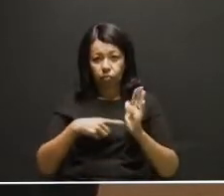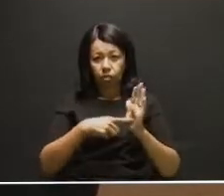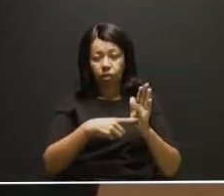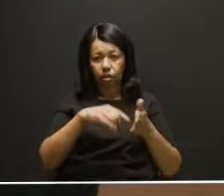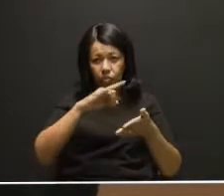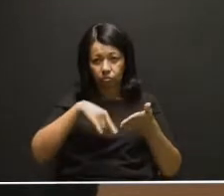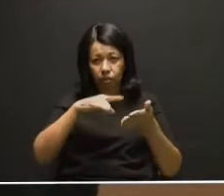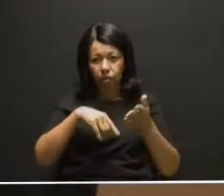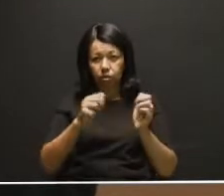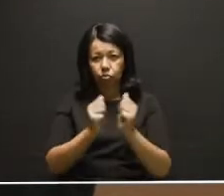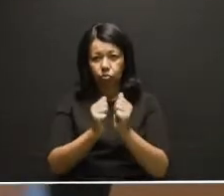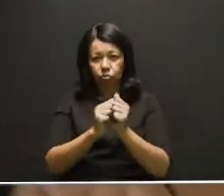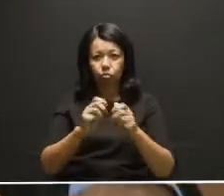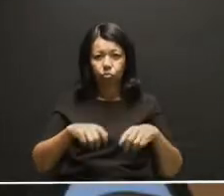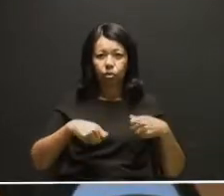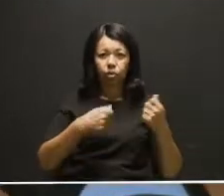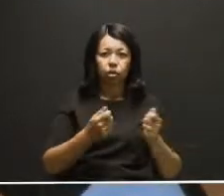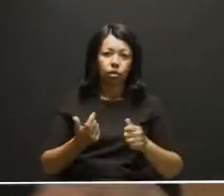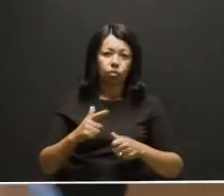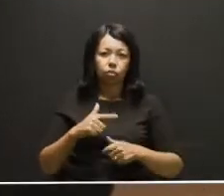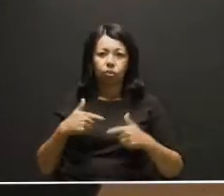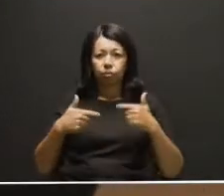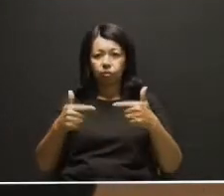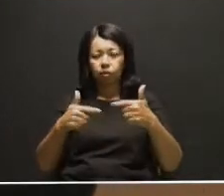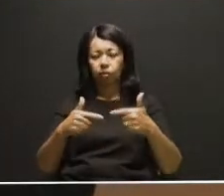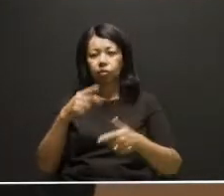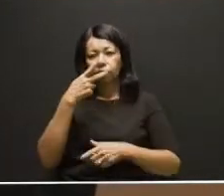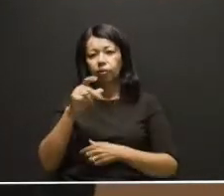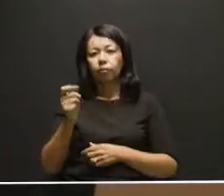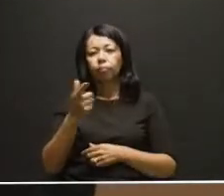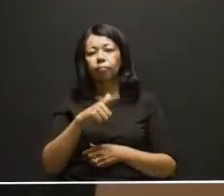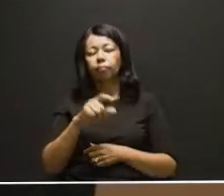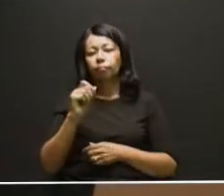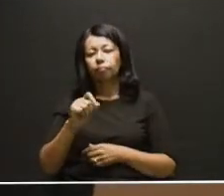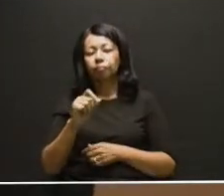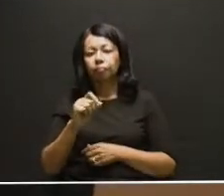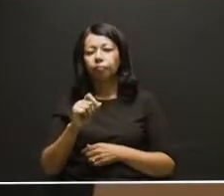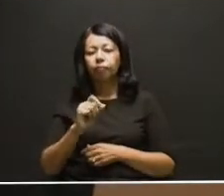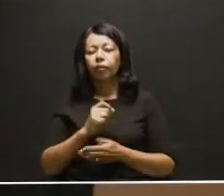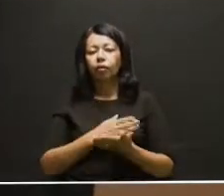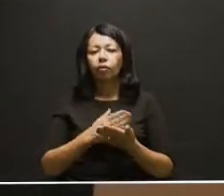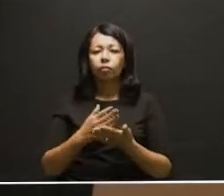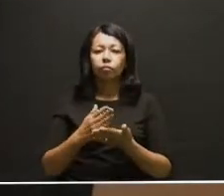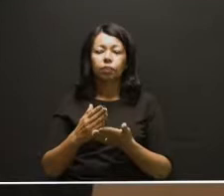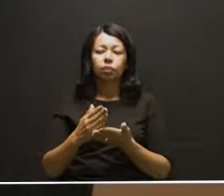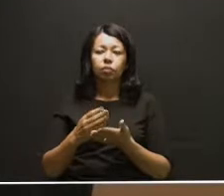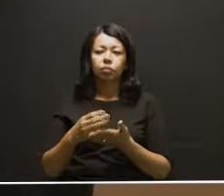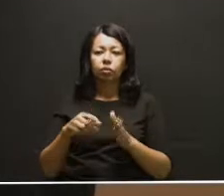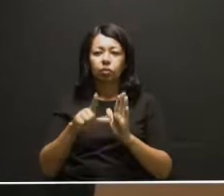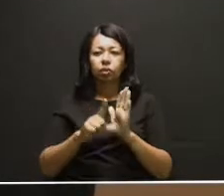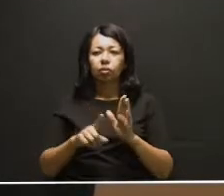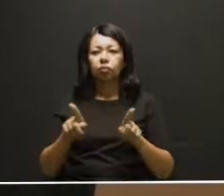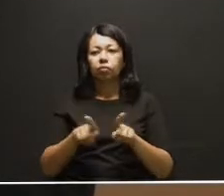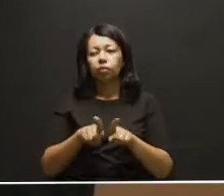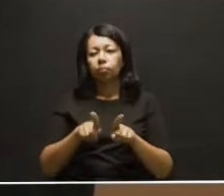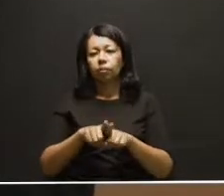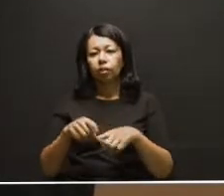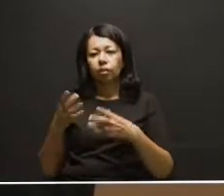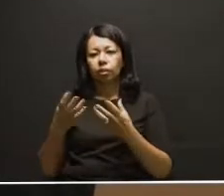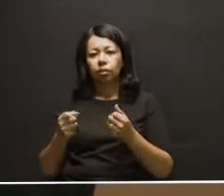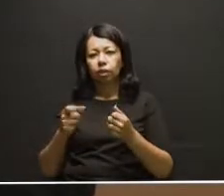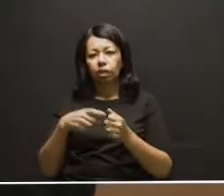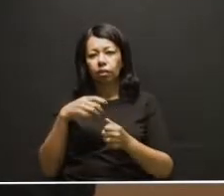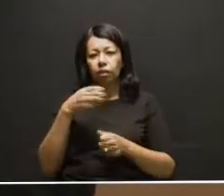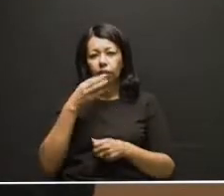e dá outras providências a iniciativa se adéqua aos pressupostos de origem do legislativo e acatada emenda